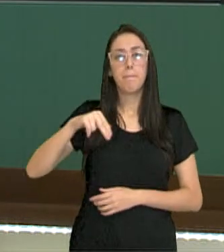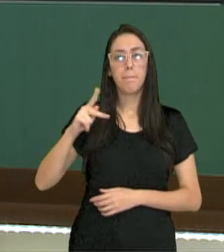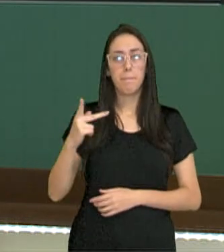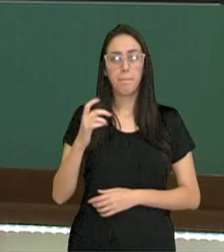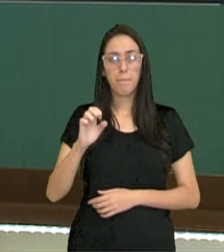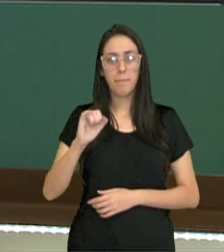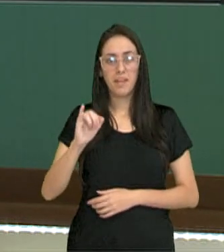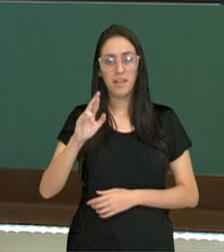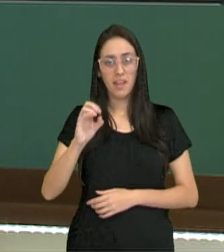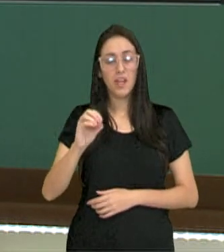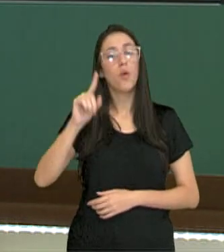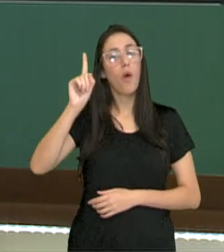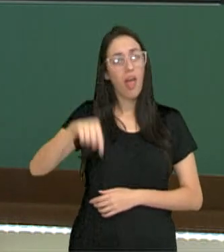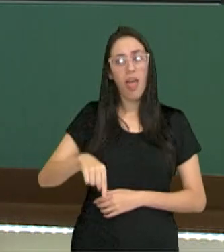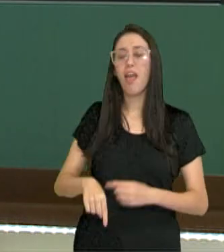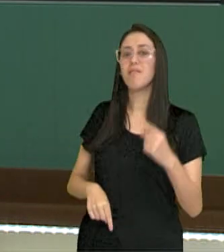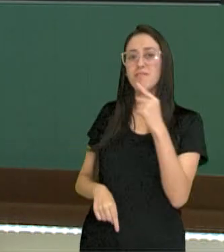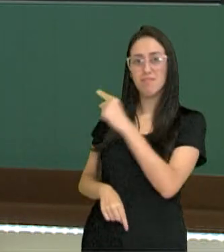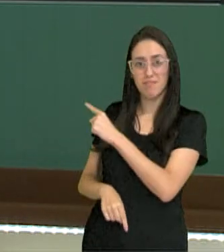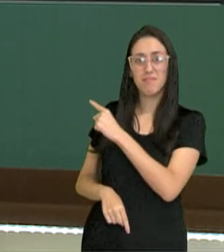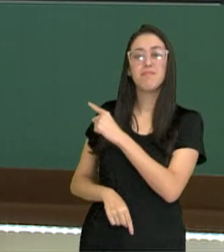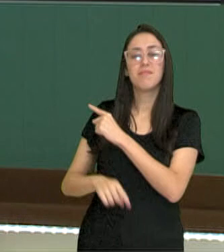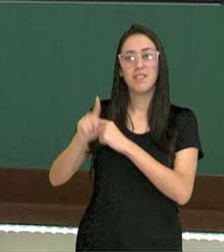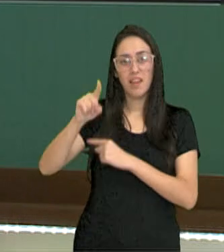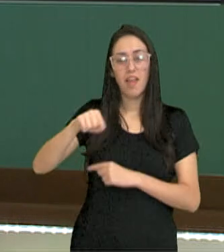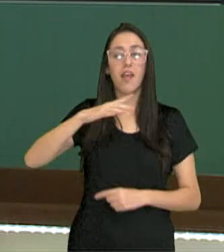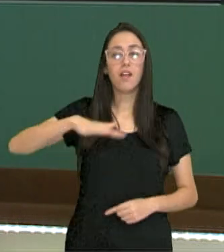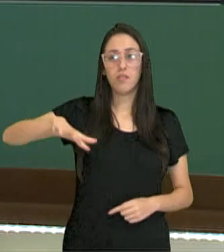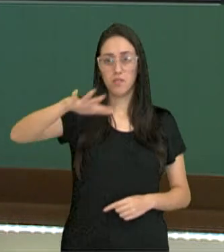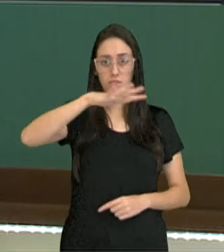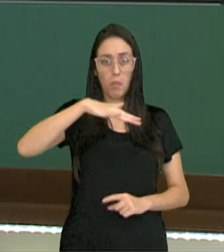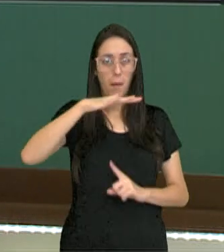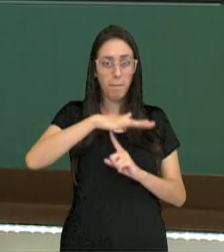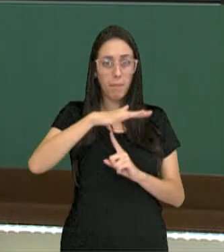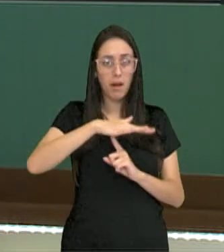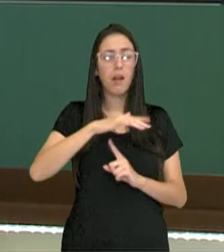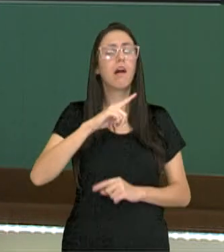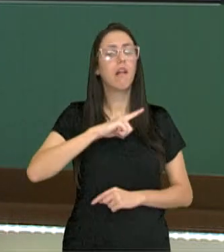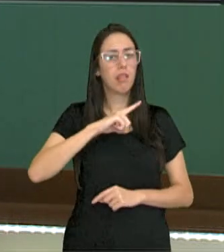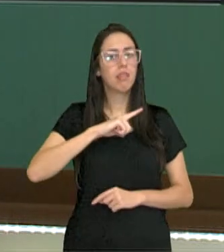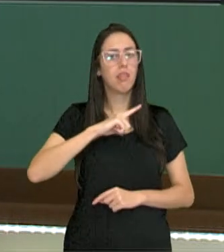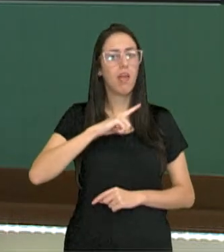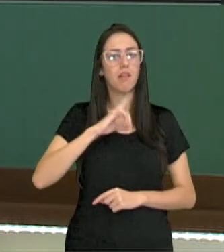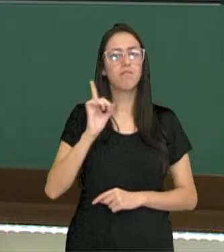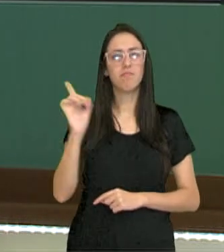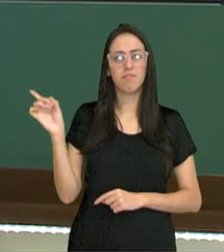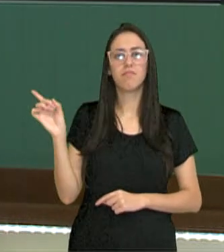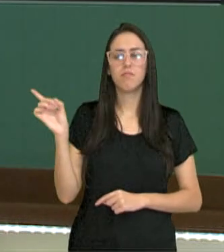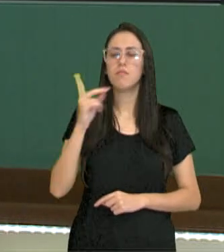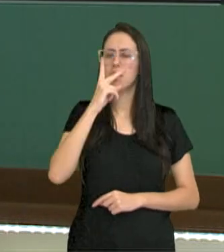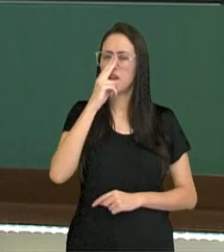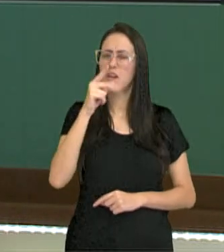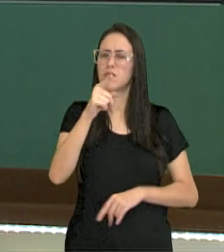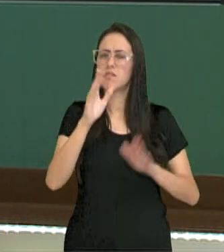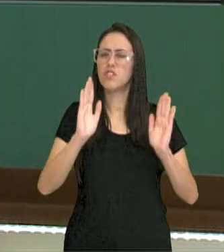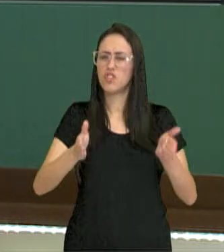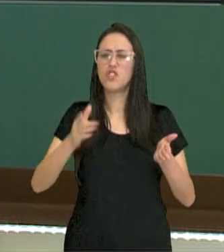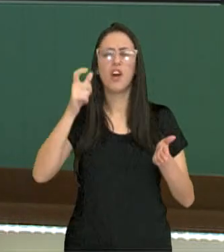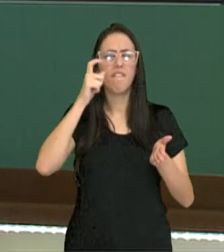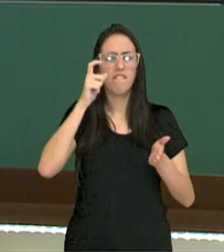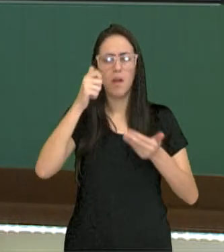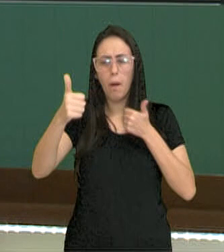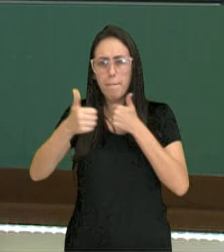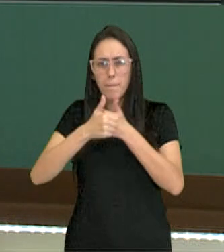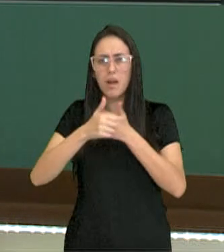Então, muito provavelmente, na nossa região aqui no Paraná, nós encontramos essa espécie. Você já deve ter visto de